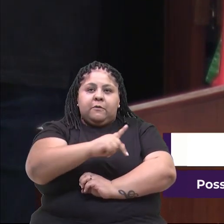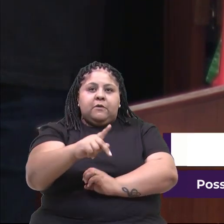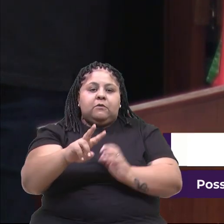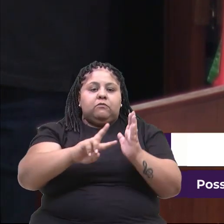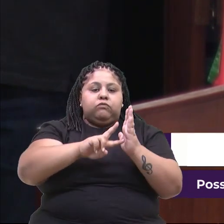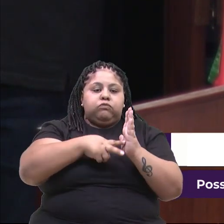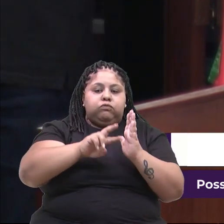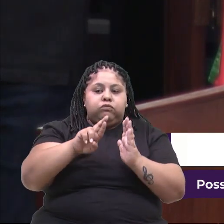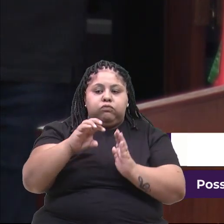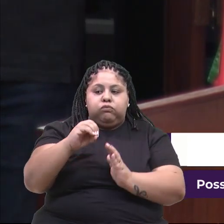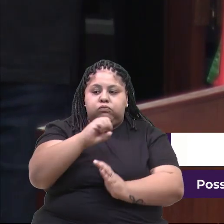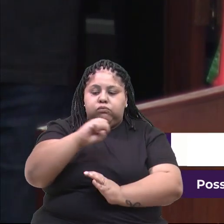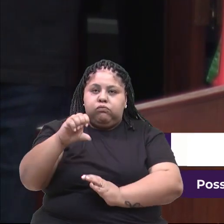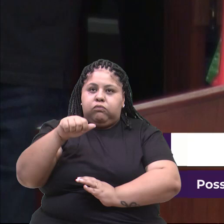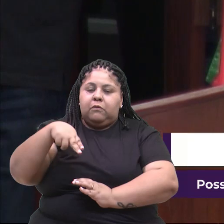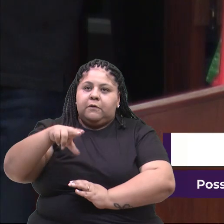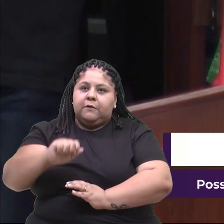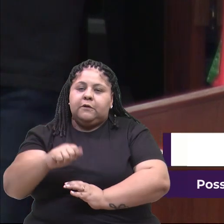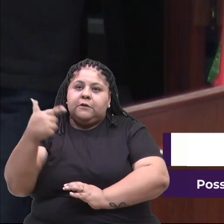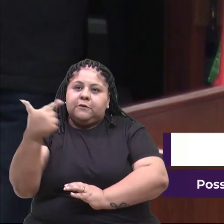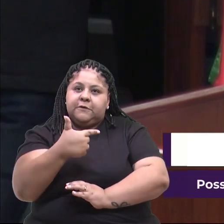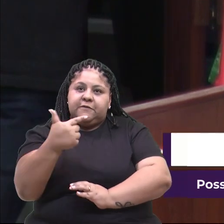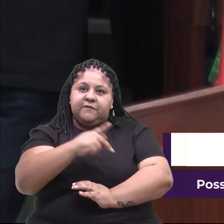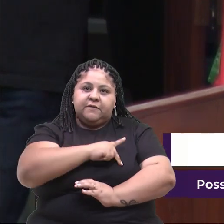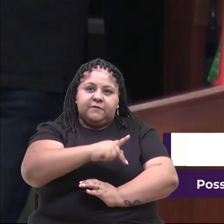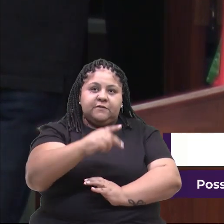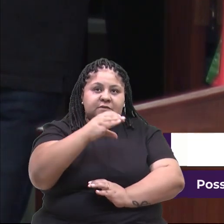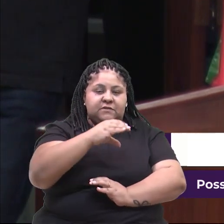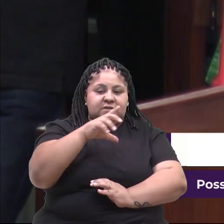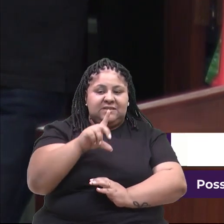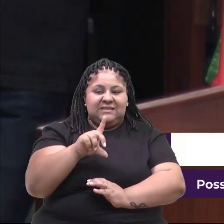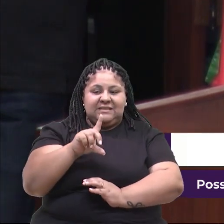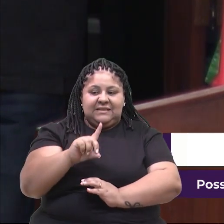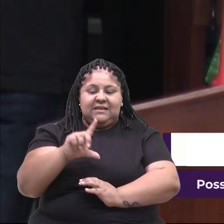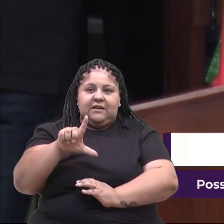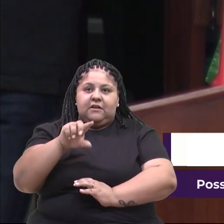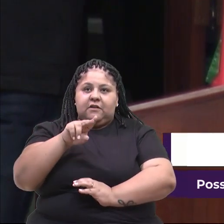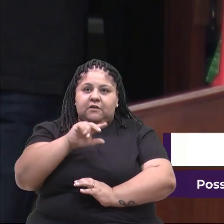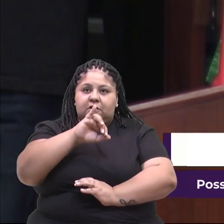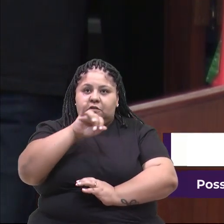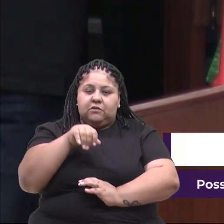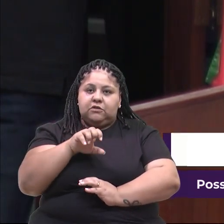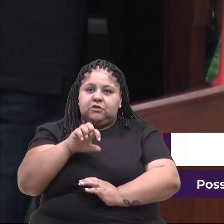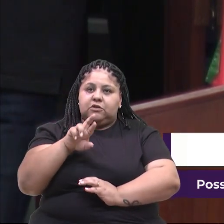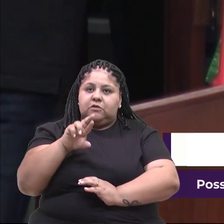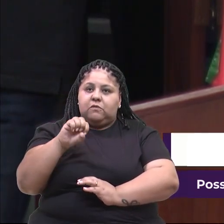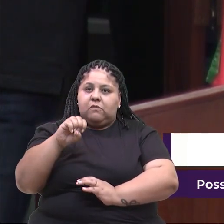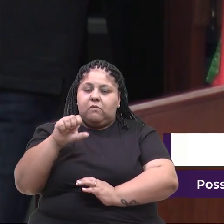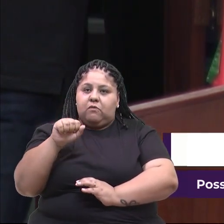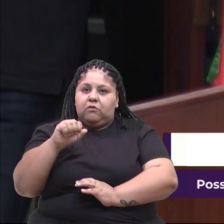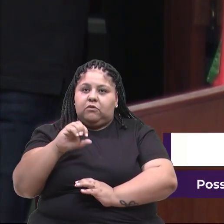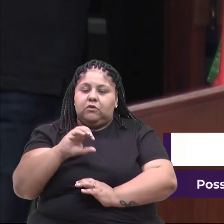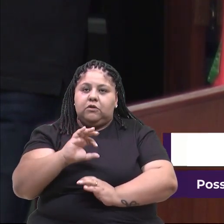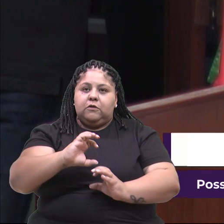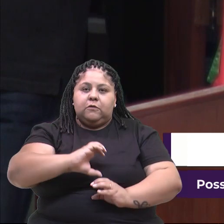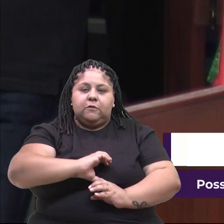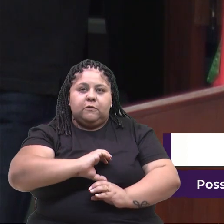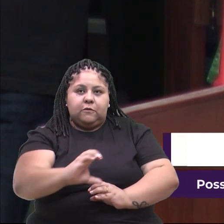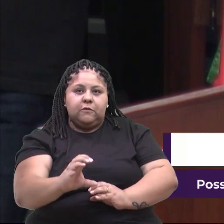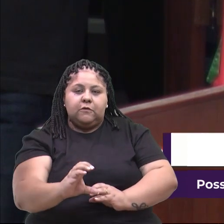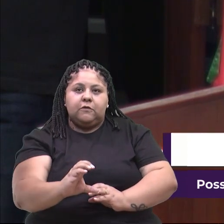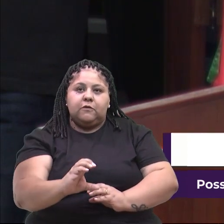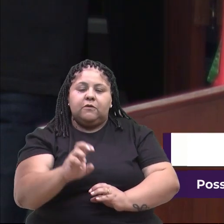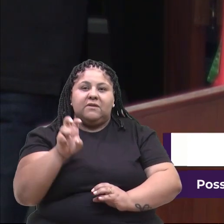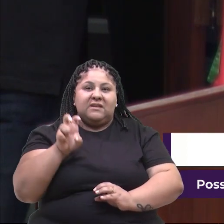Boff, vice-presidente da CDL, Gelson Furlim, coordenadora adjunta da 5ª